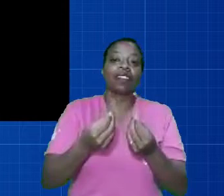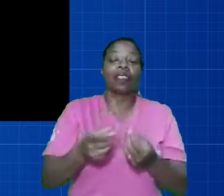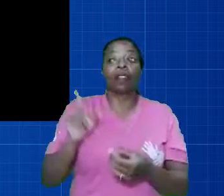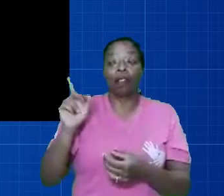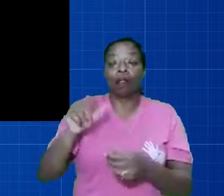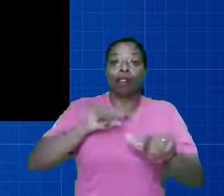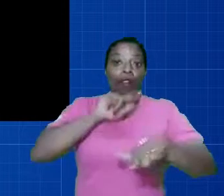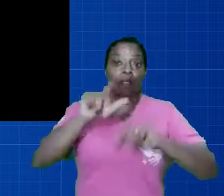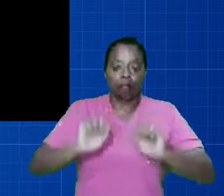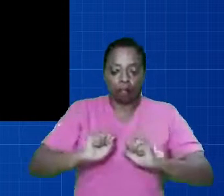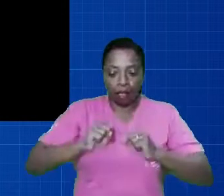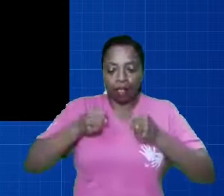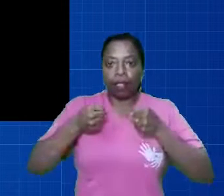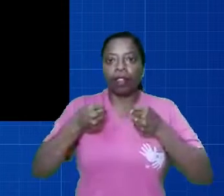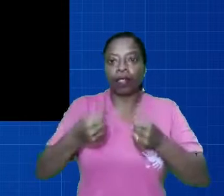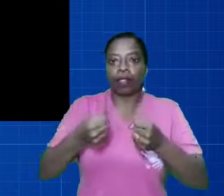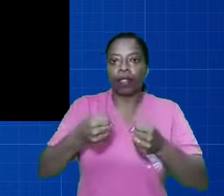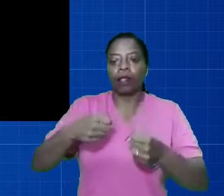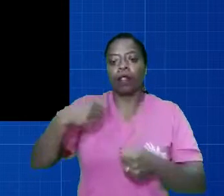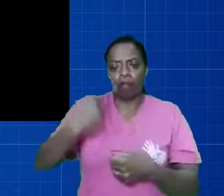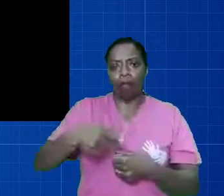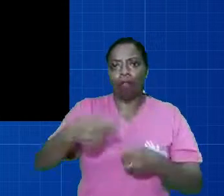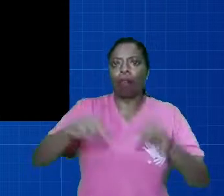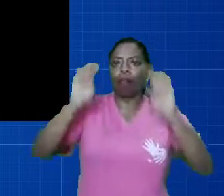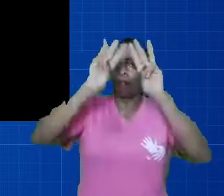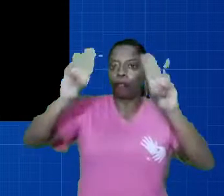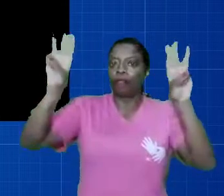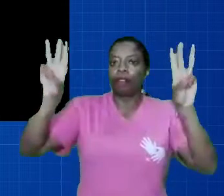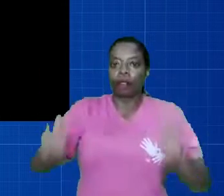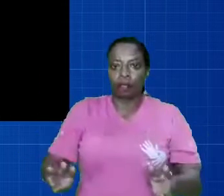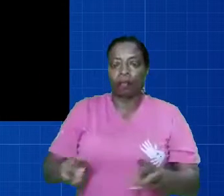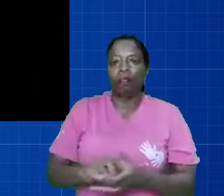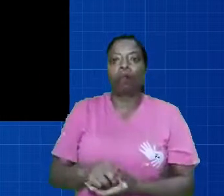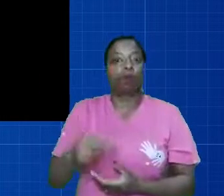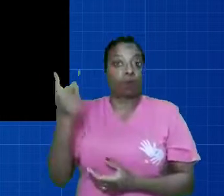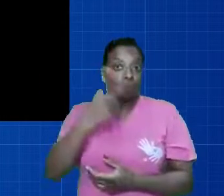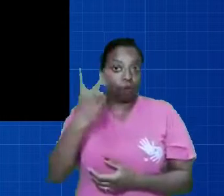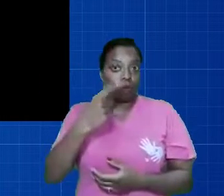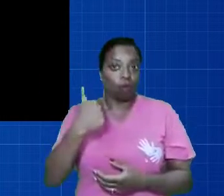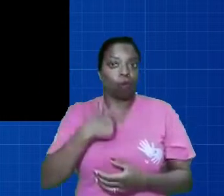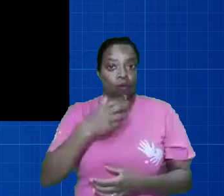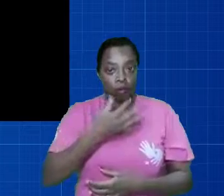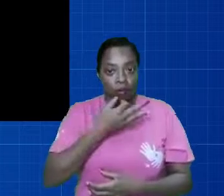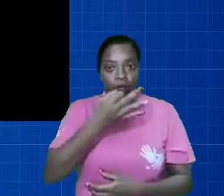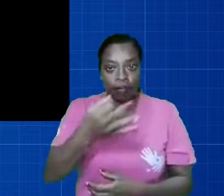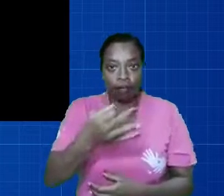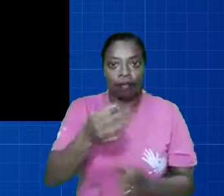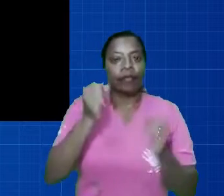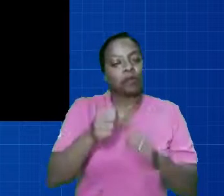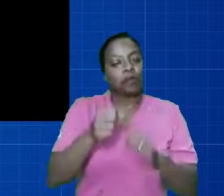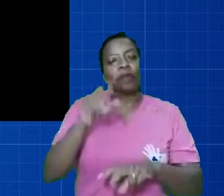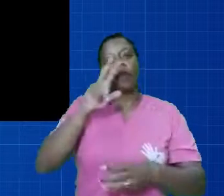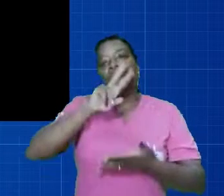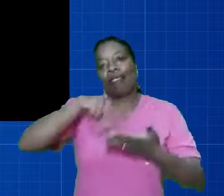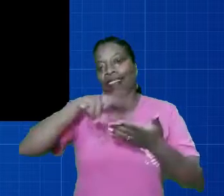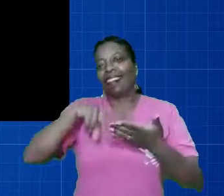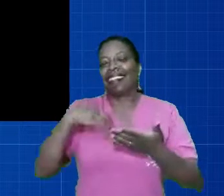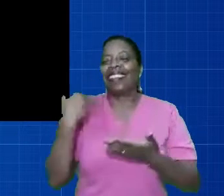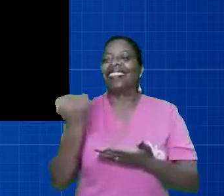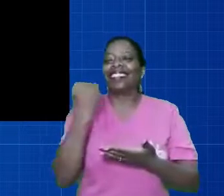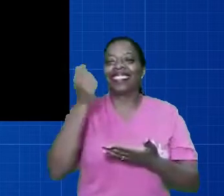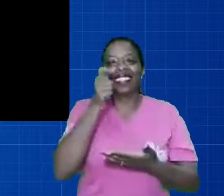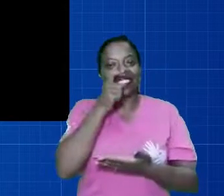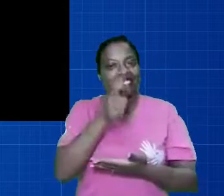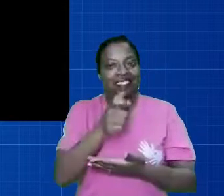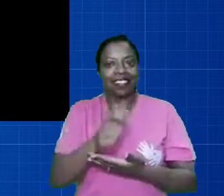da Daiane quanto da Jaciara, né? Então, são trabalhos que valem muito a pena serem conhecidos, né? E são